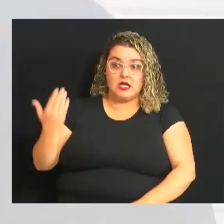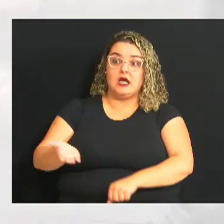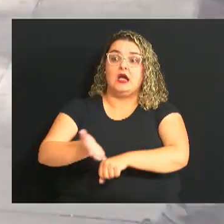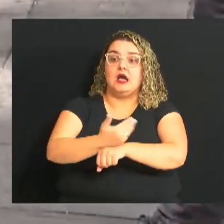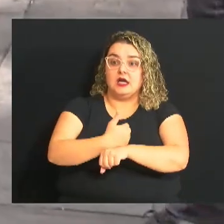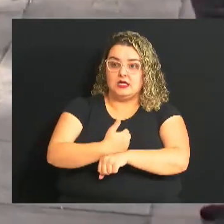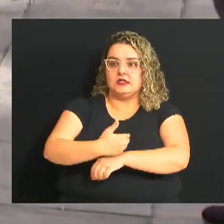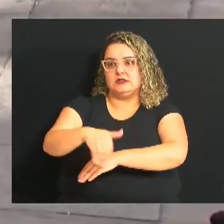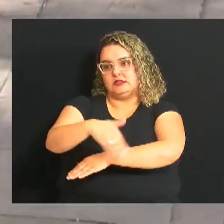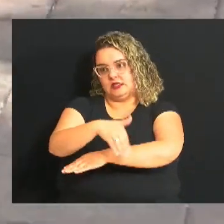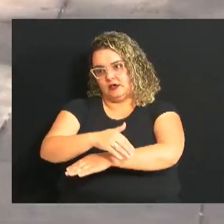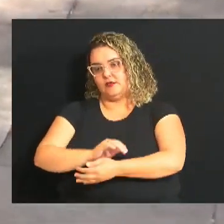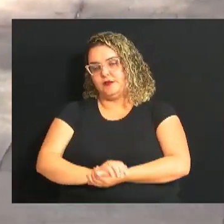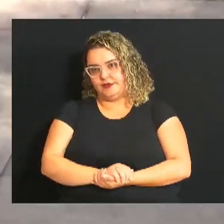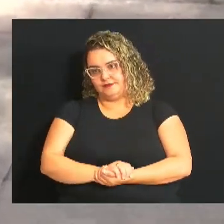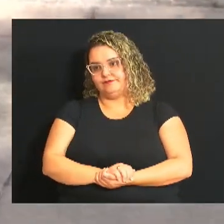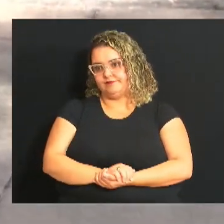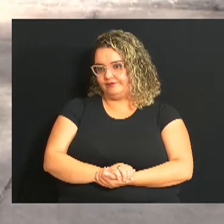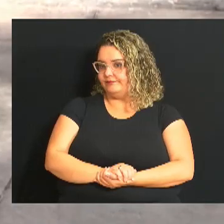rua.